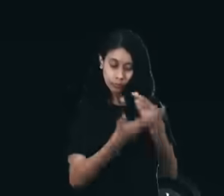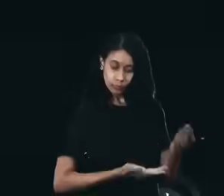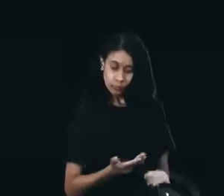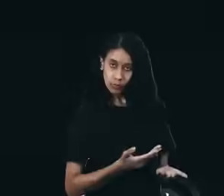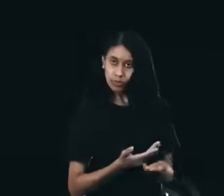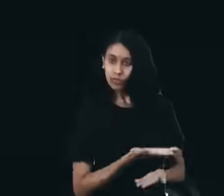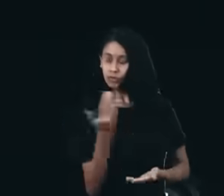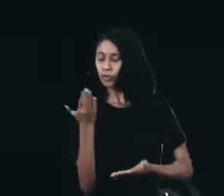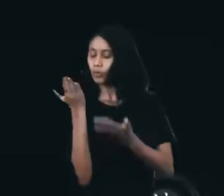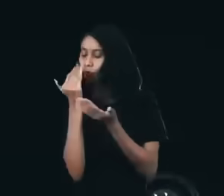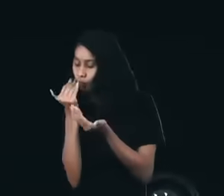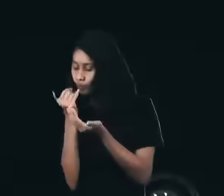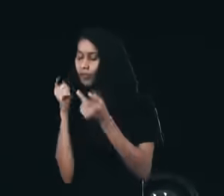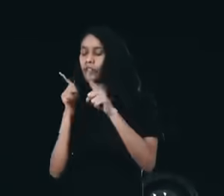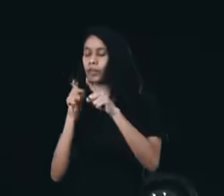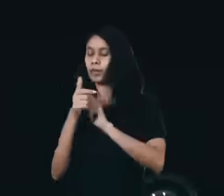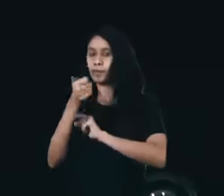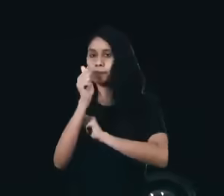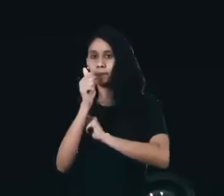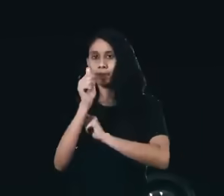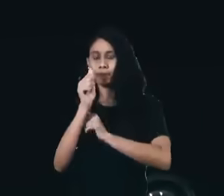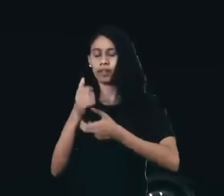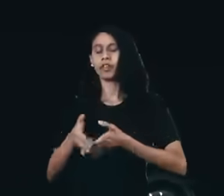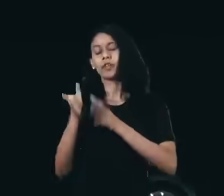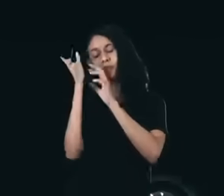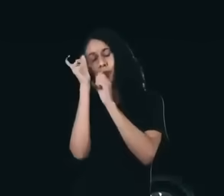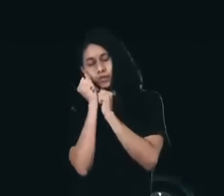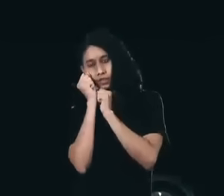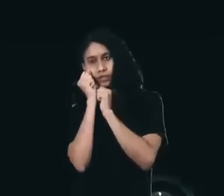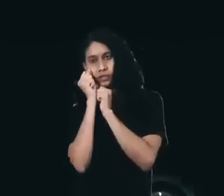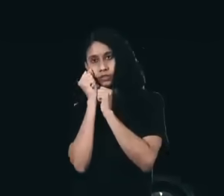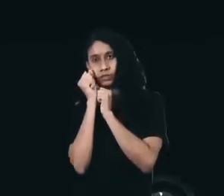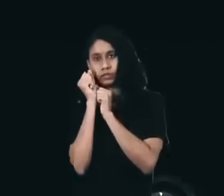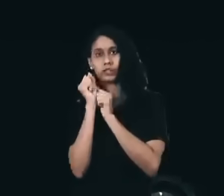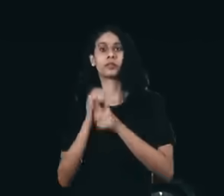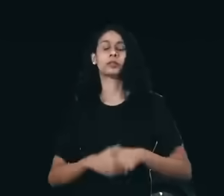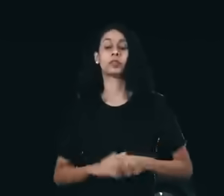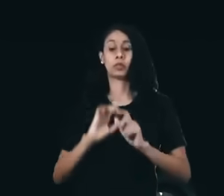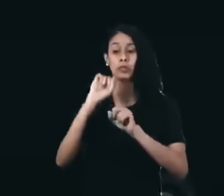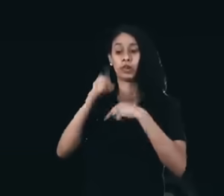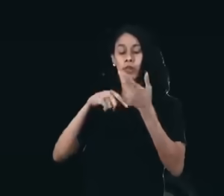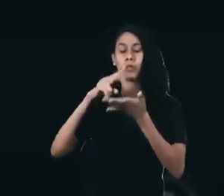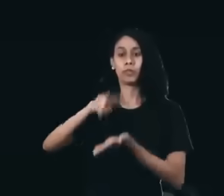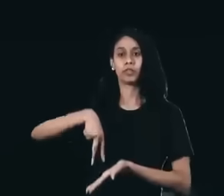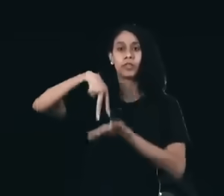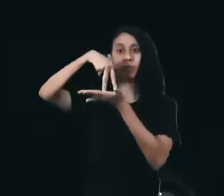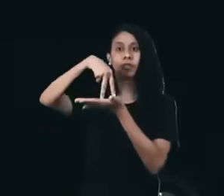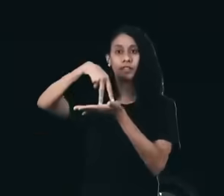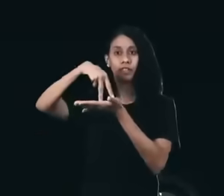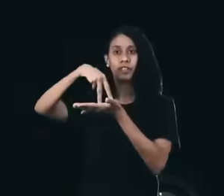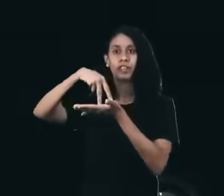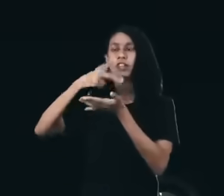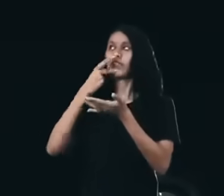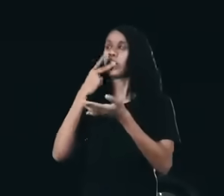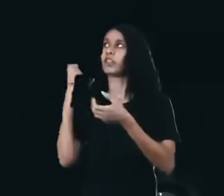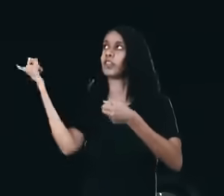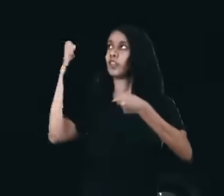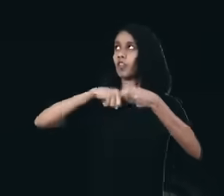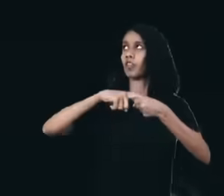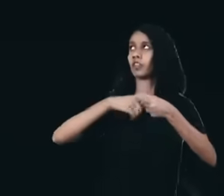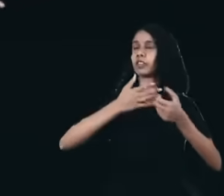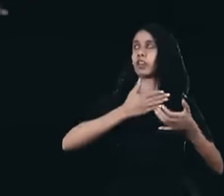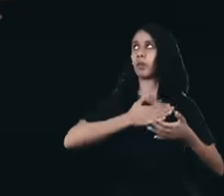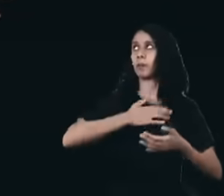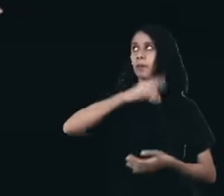beberam ali e passaram a noite. Dormiram lá. Ao se levantarem na manhã seguinte, ele disse, deixe-me voltar ao meu senhor. O camarada